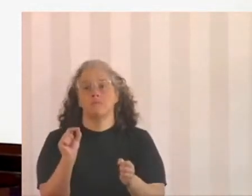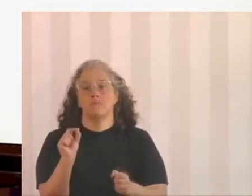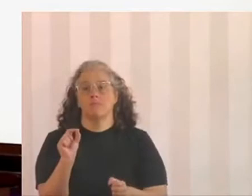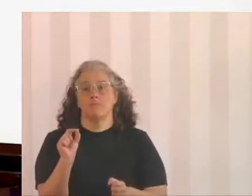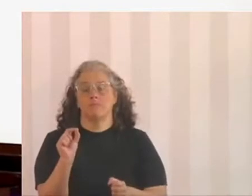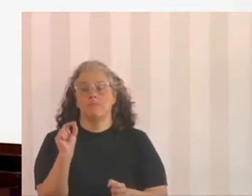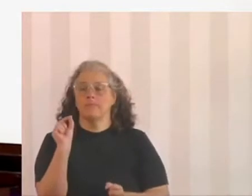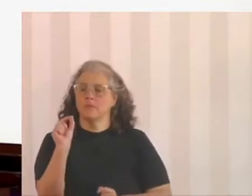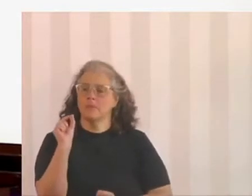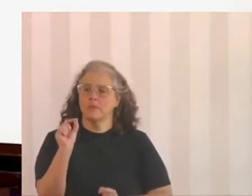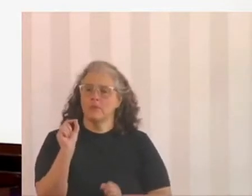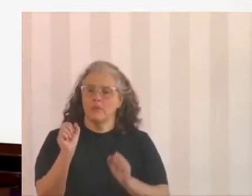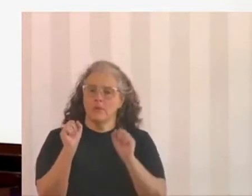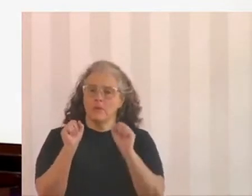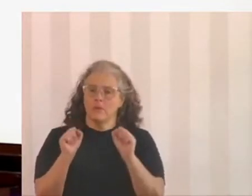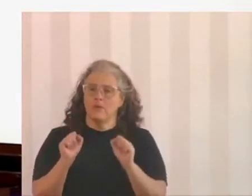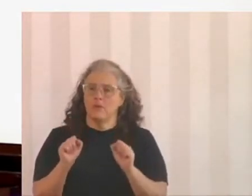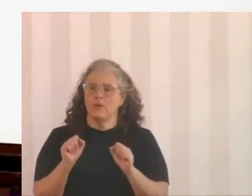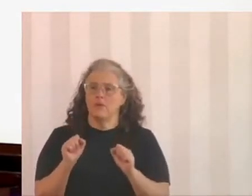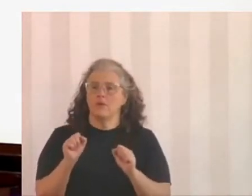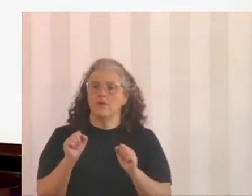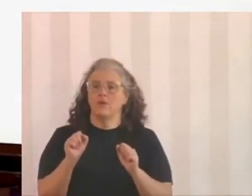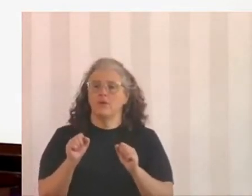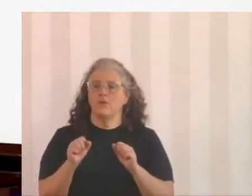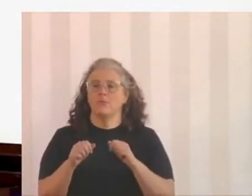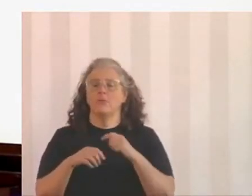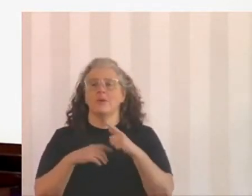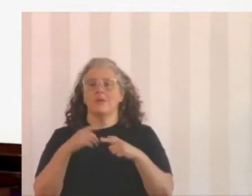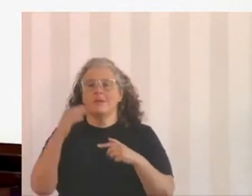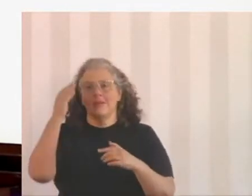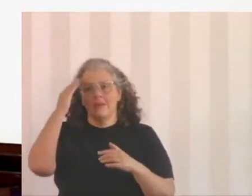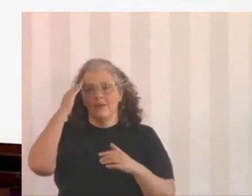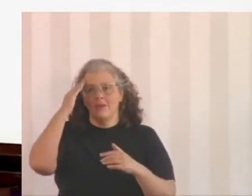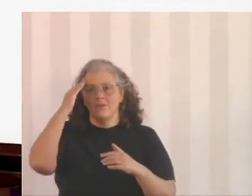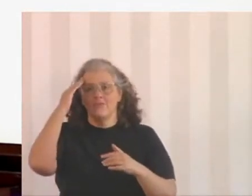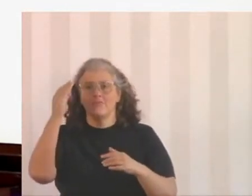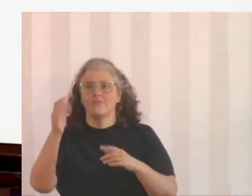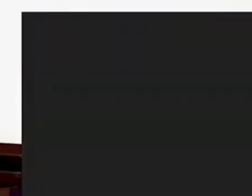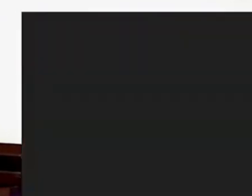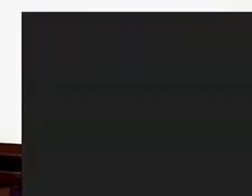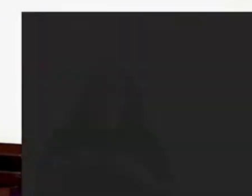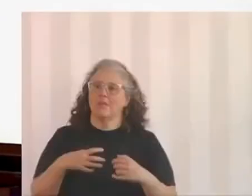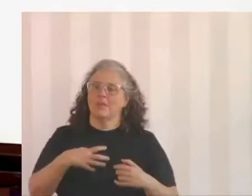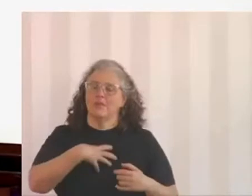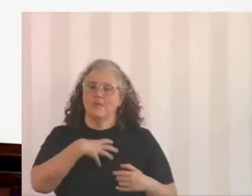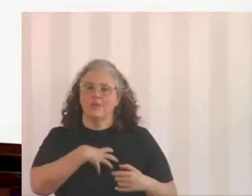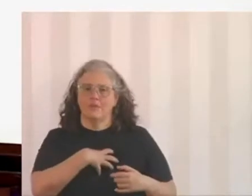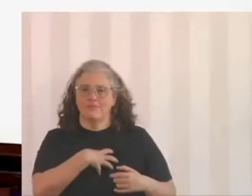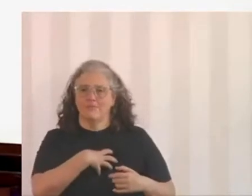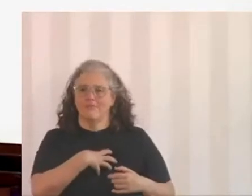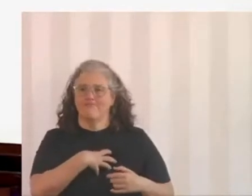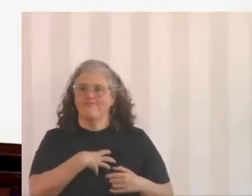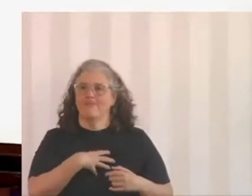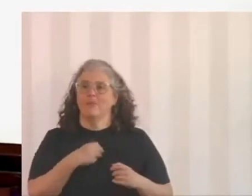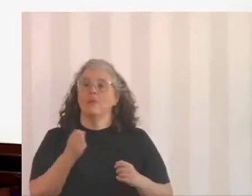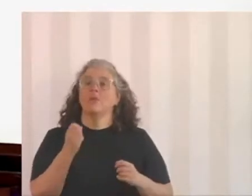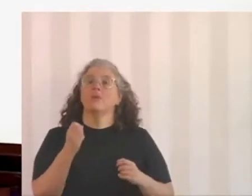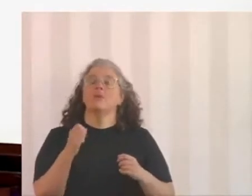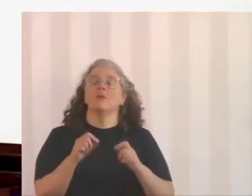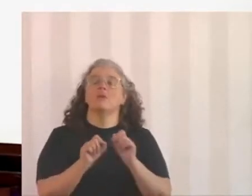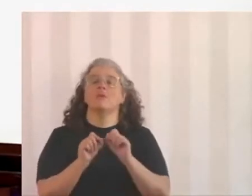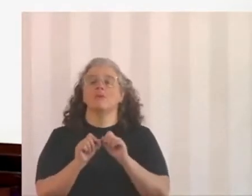O que pode ser um empecilho para a gente evidenciar os frutos do